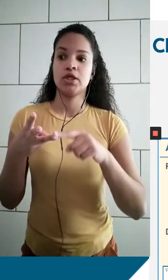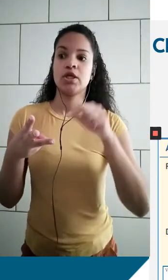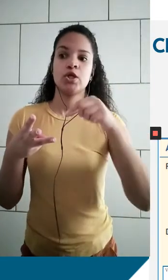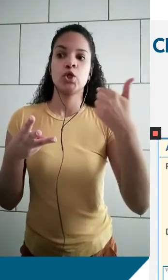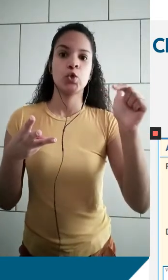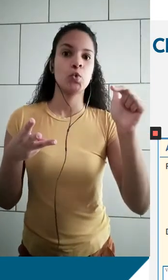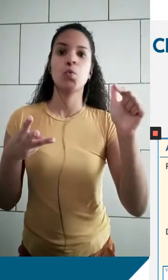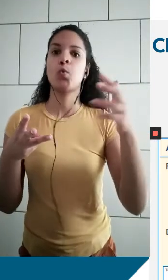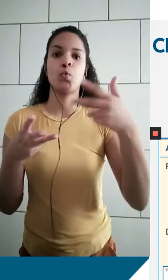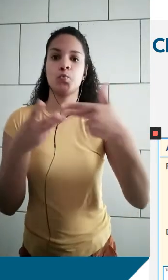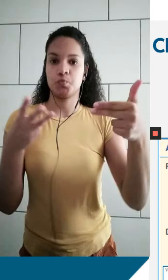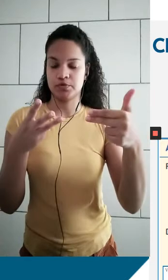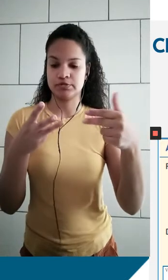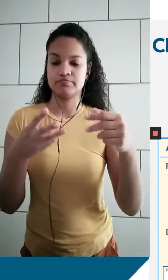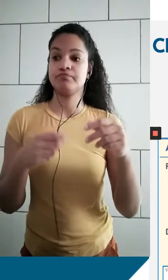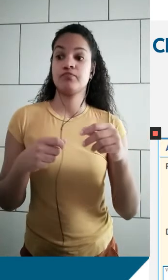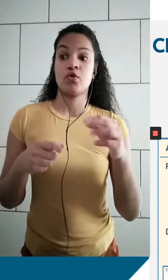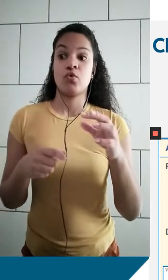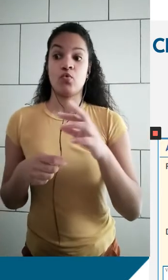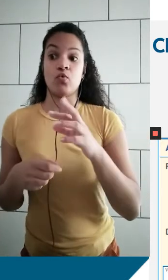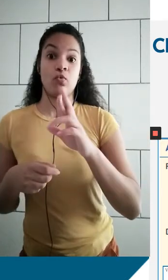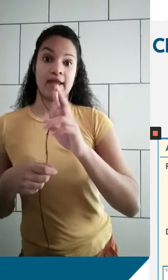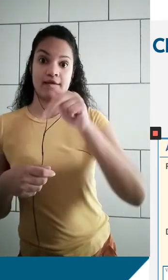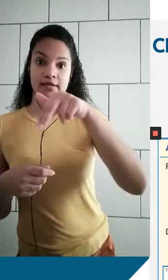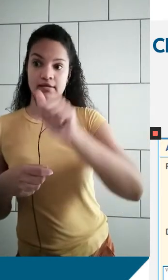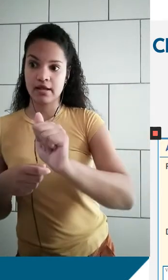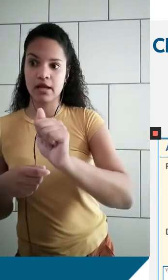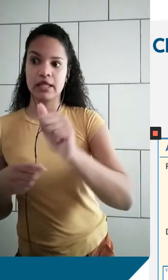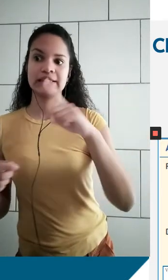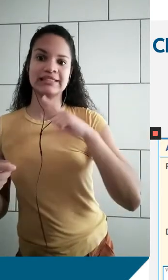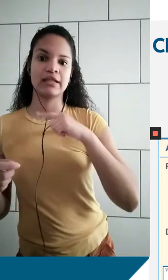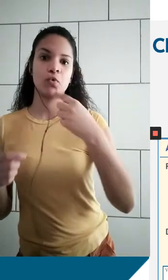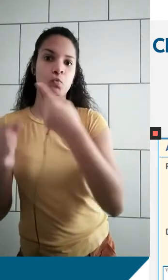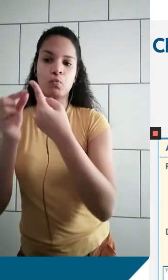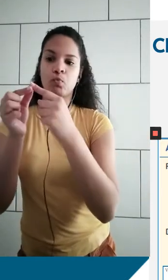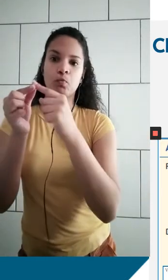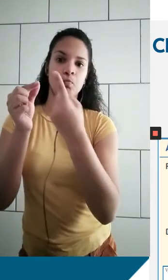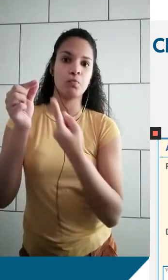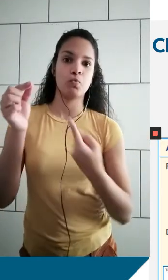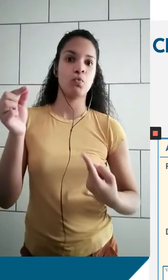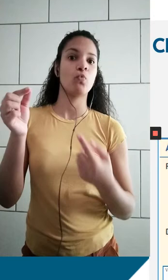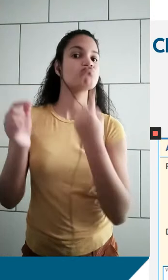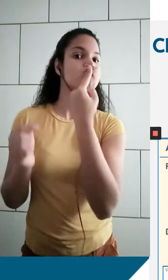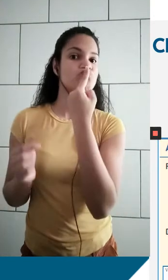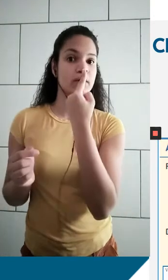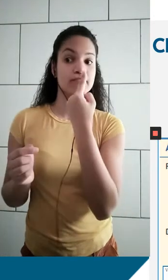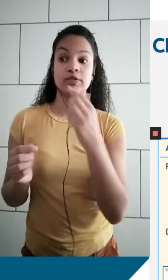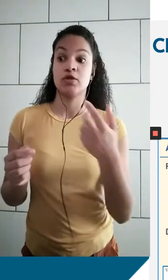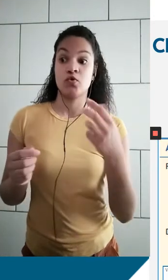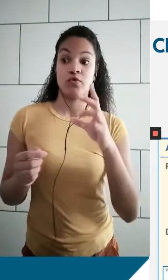RNA é formado por uma única fita, uma chamada fita simples, e o DNA é formado por uma fita dupla. Então,